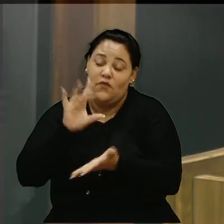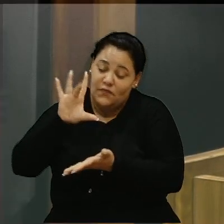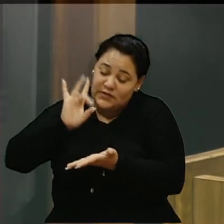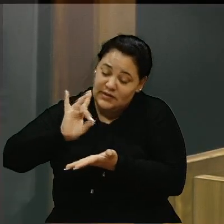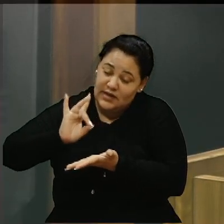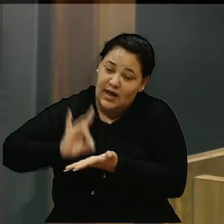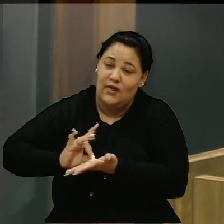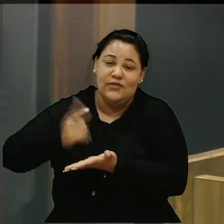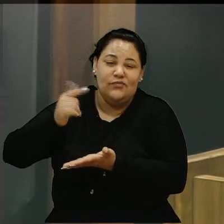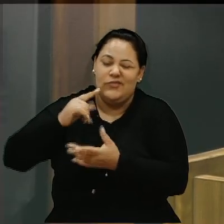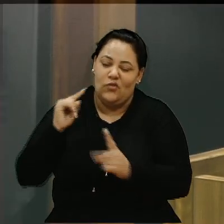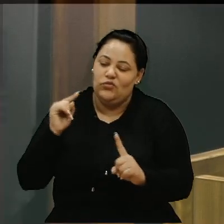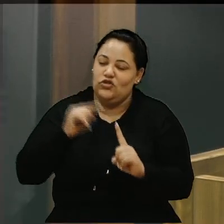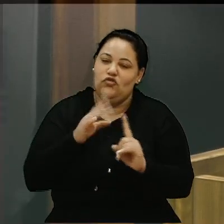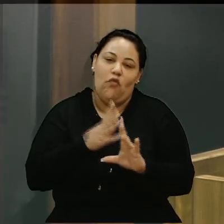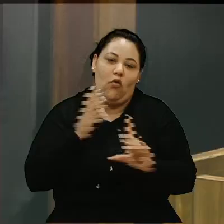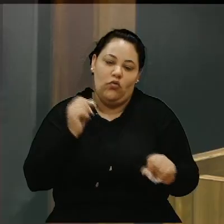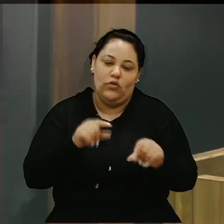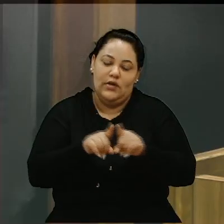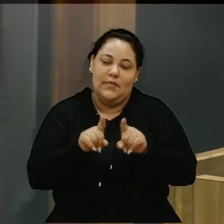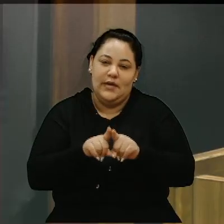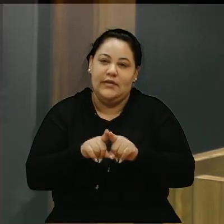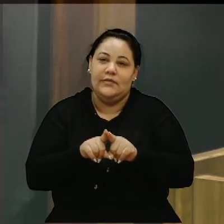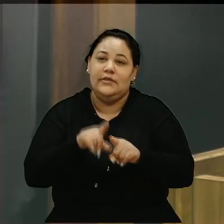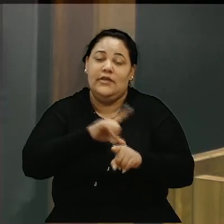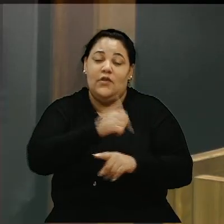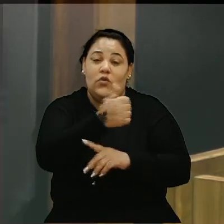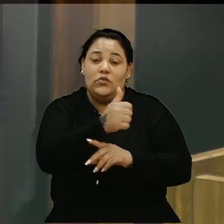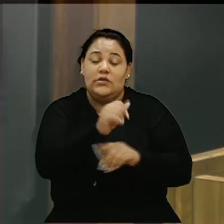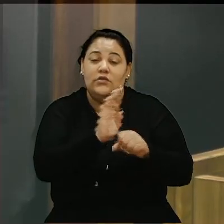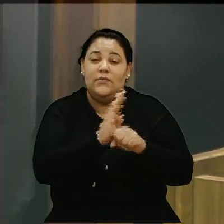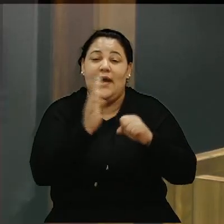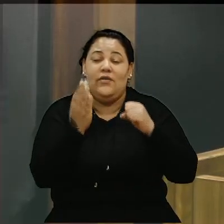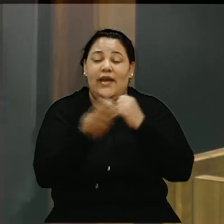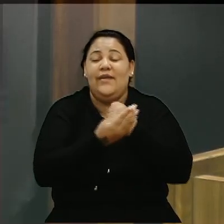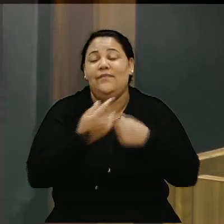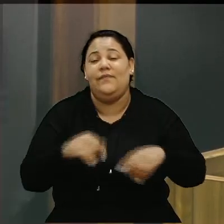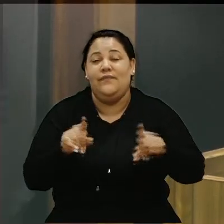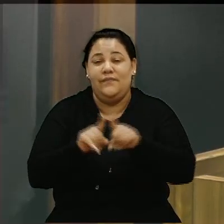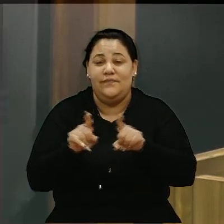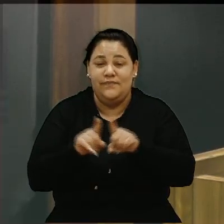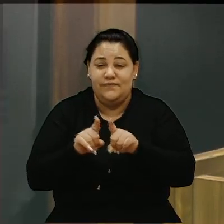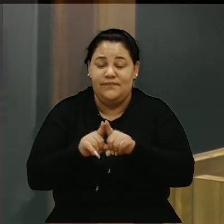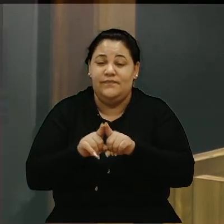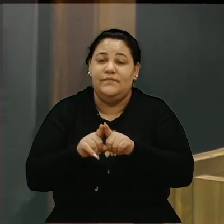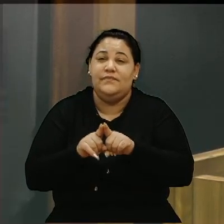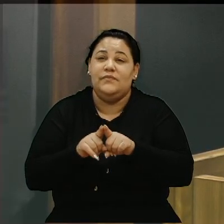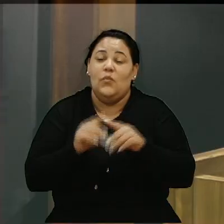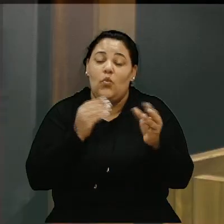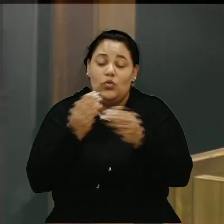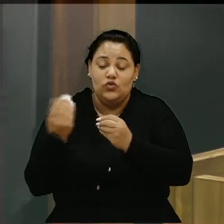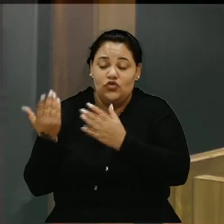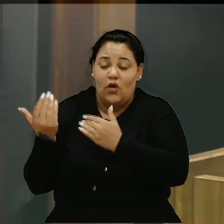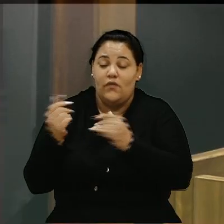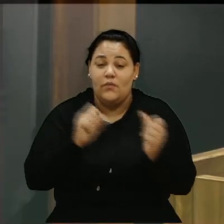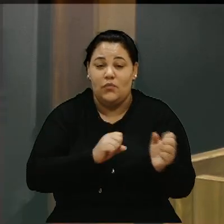fins lucrativos que funcionou por 11 anos no bairro Rio Branco e que por muitas vezes inspirou que jovens produtores pudessem